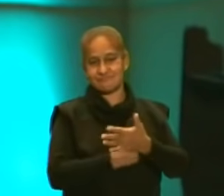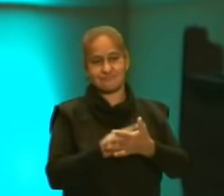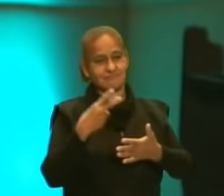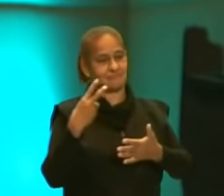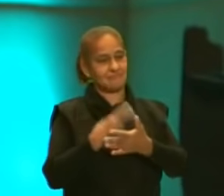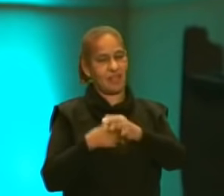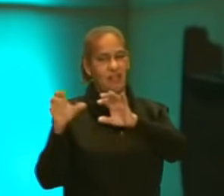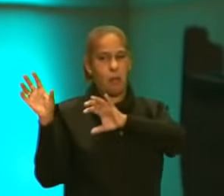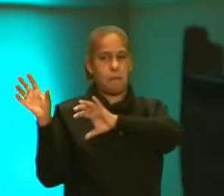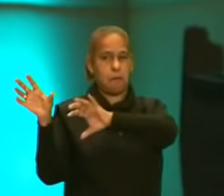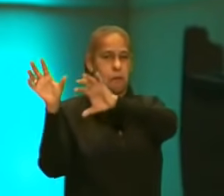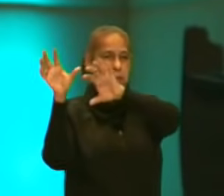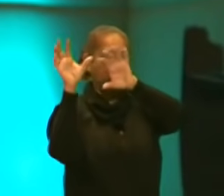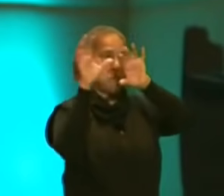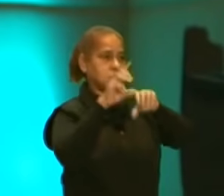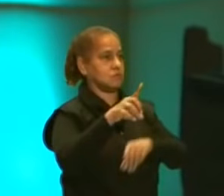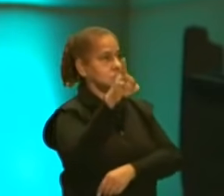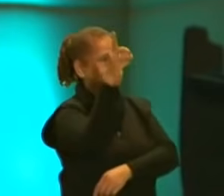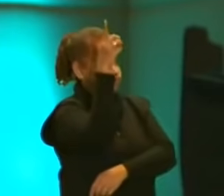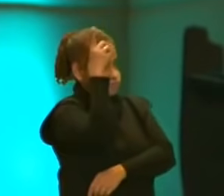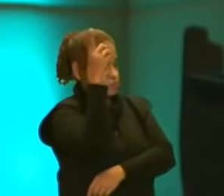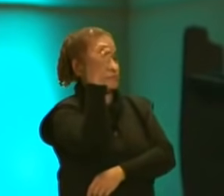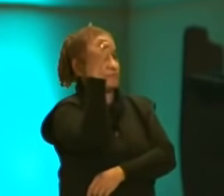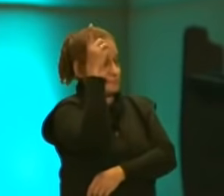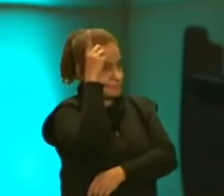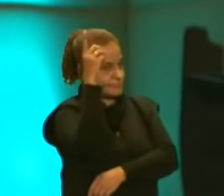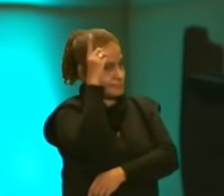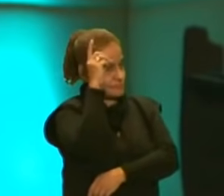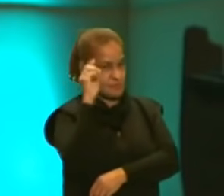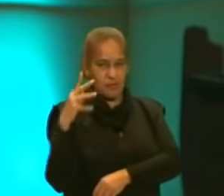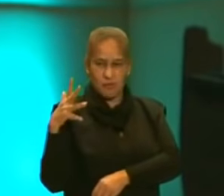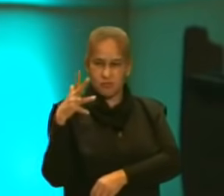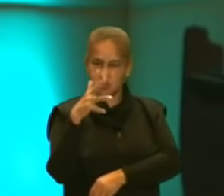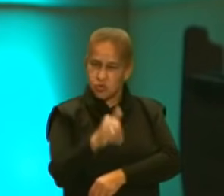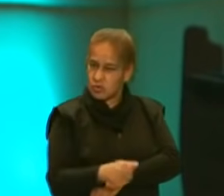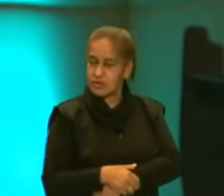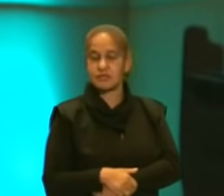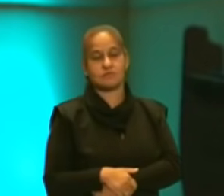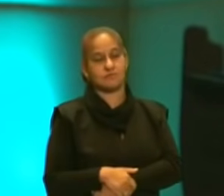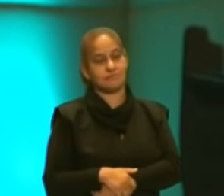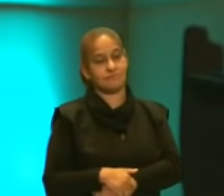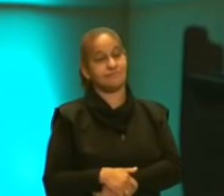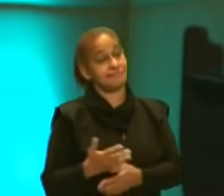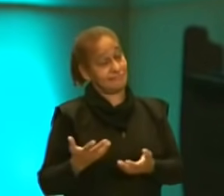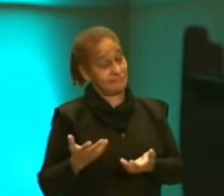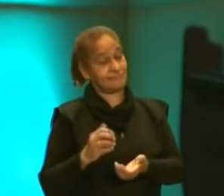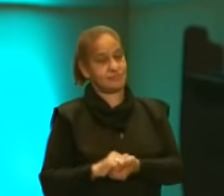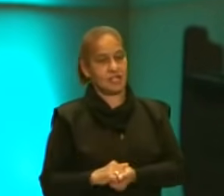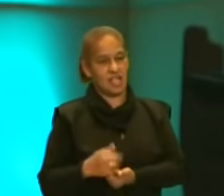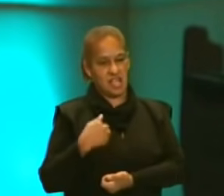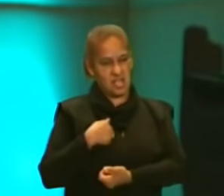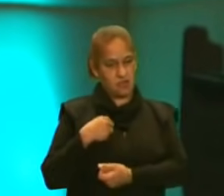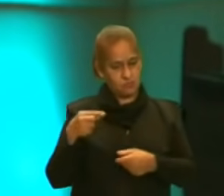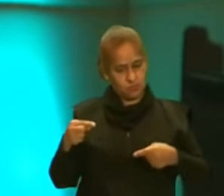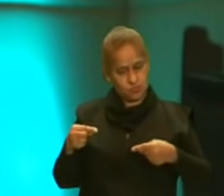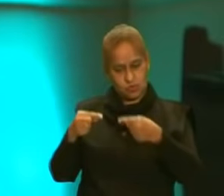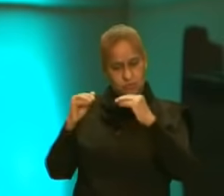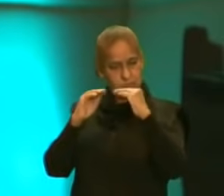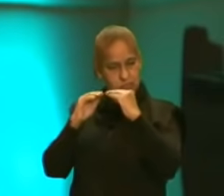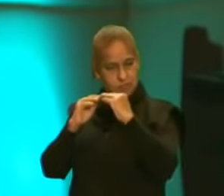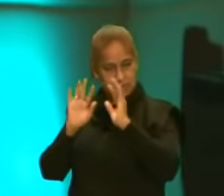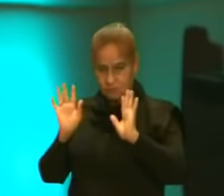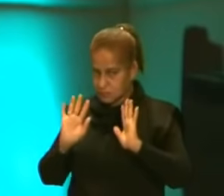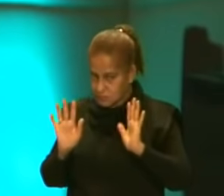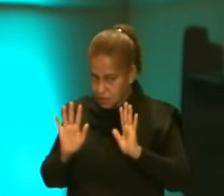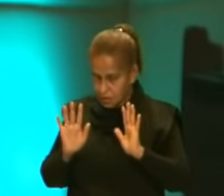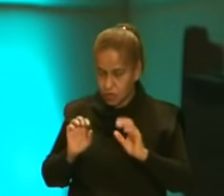por influências satânicas. Não tem nenhuma. Eu estou defendendo aqui que os